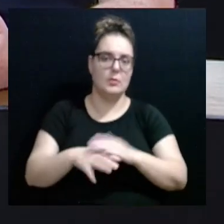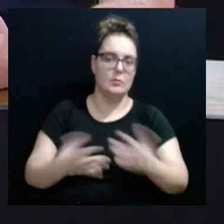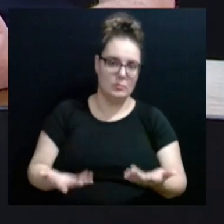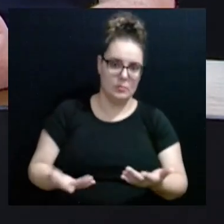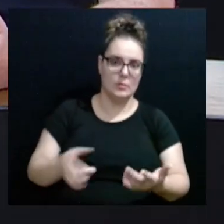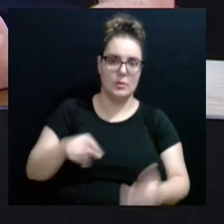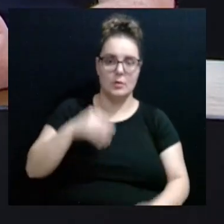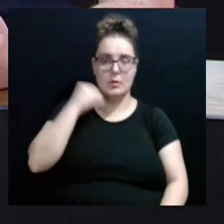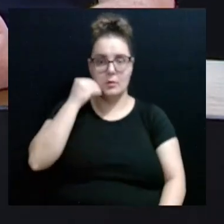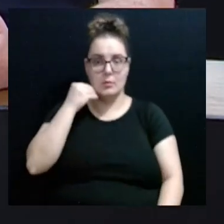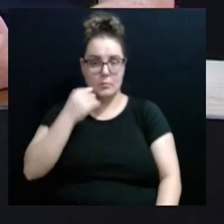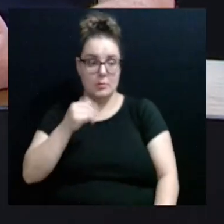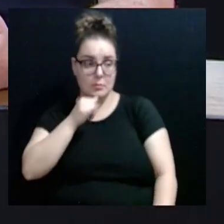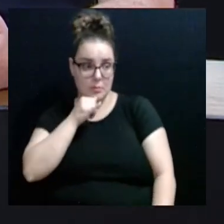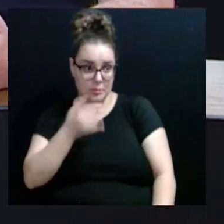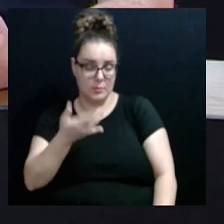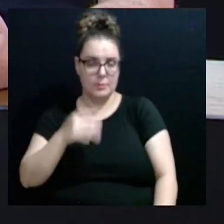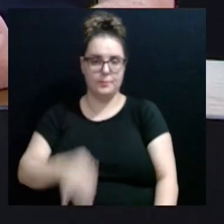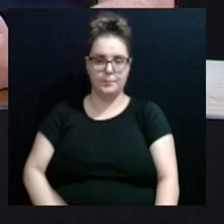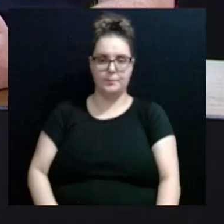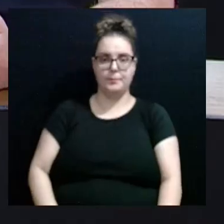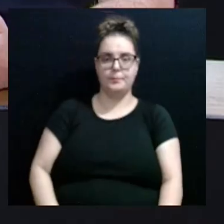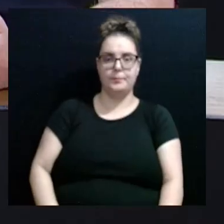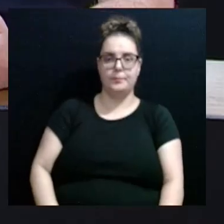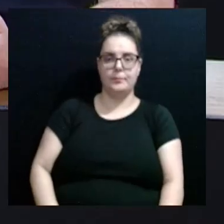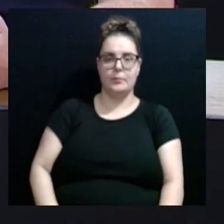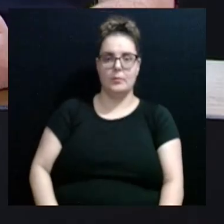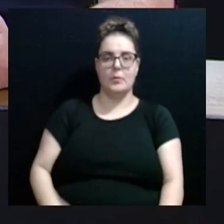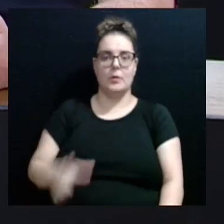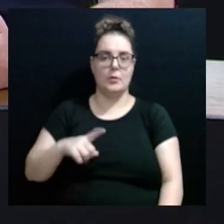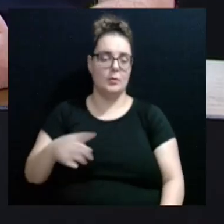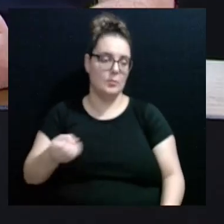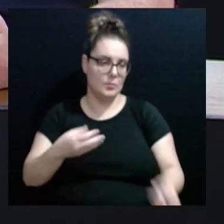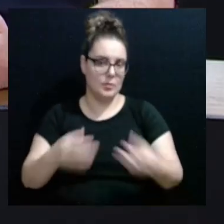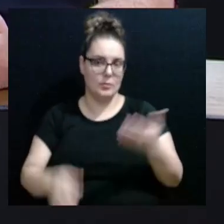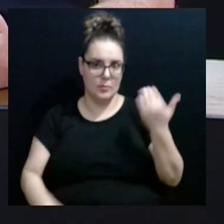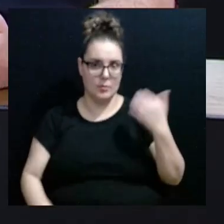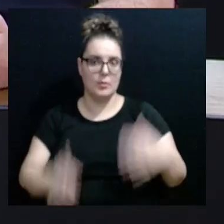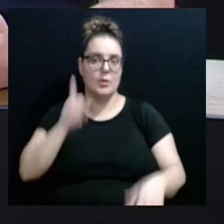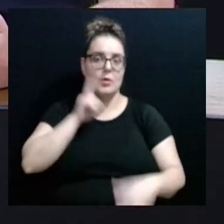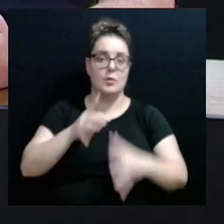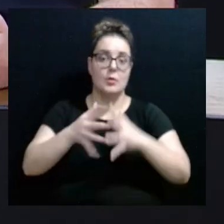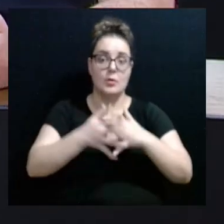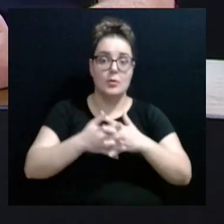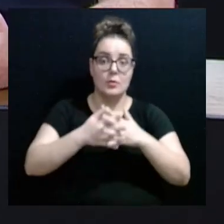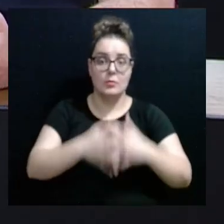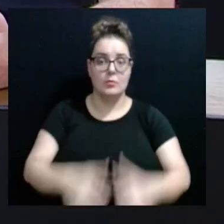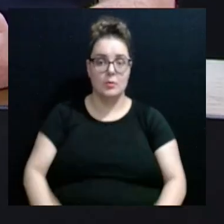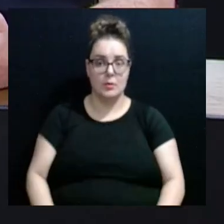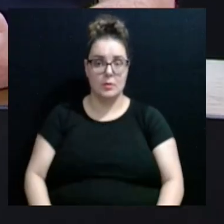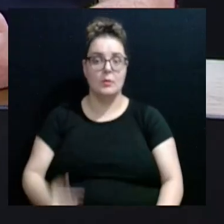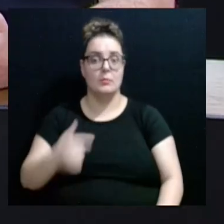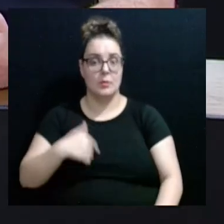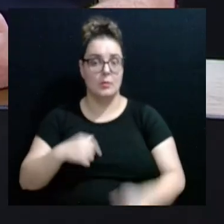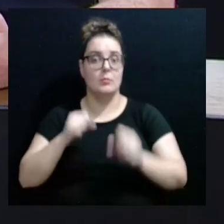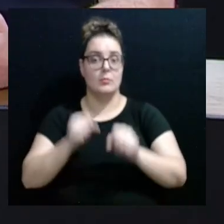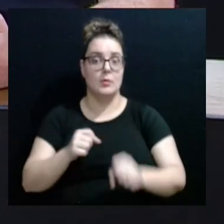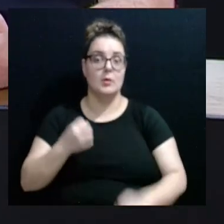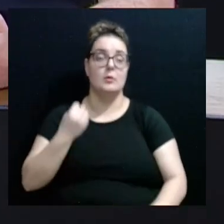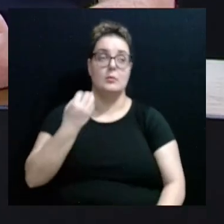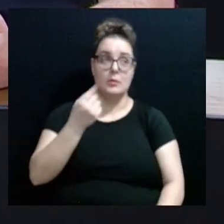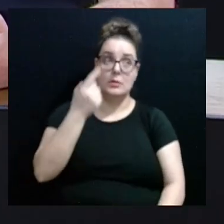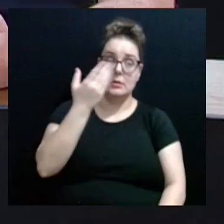exemplo, que quando eu tive recentemente nos Estados Unidos, e para que eu pudesse realizar